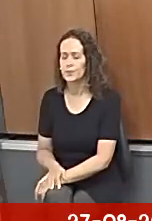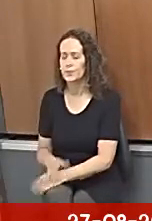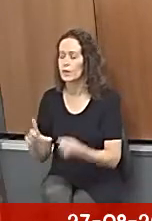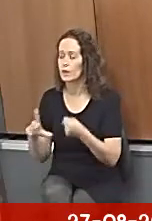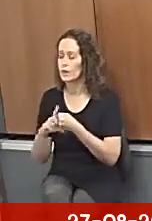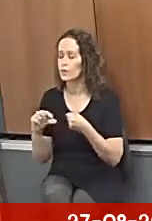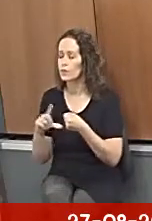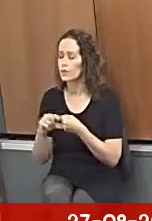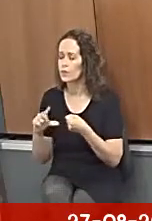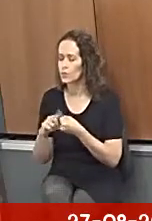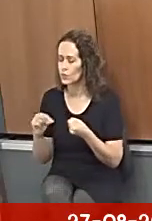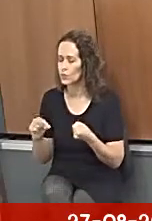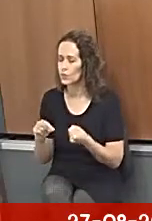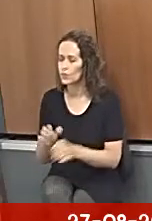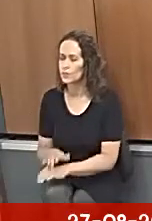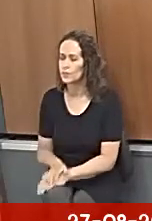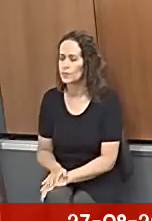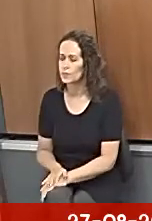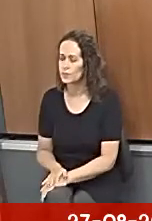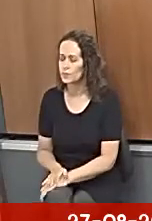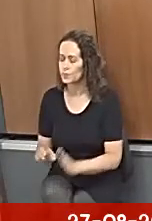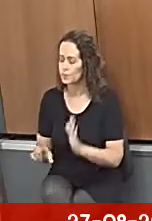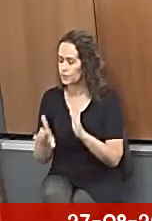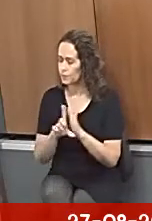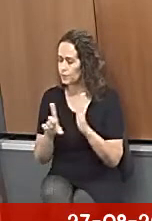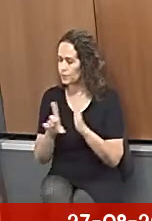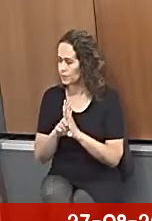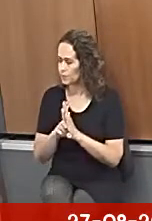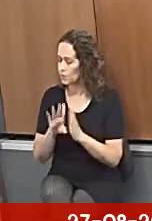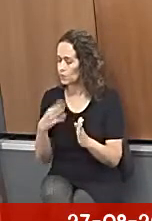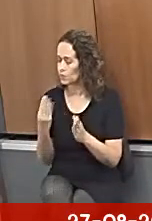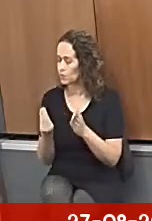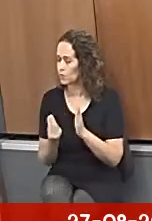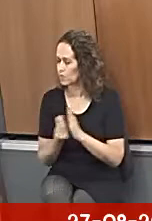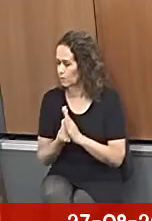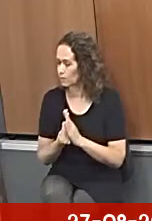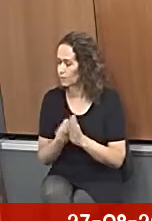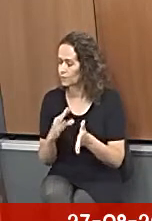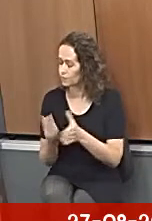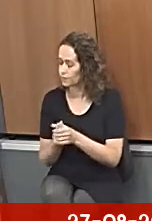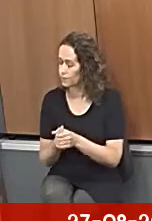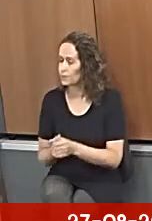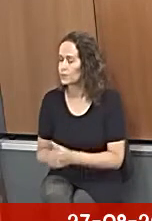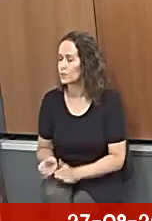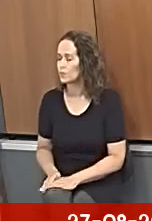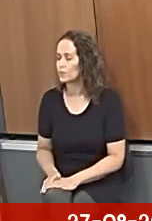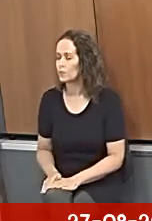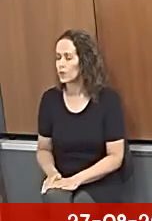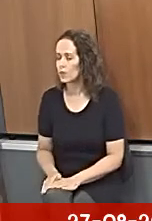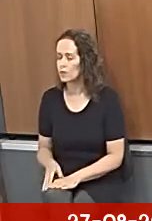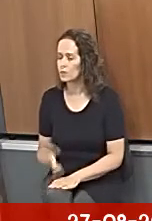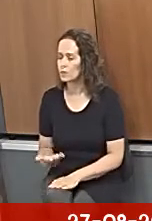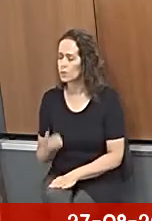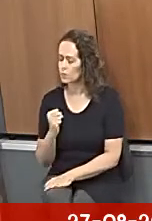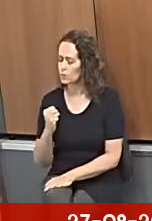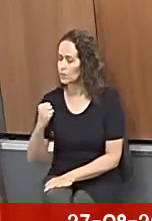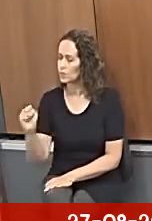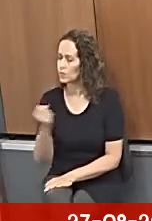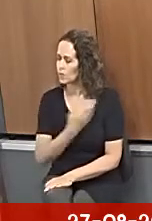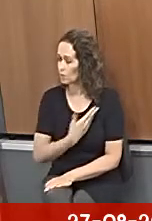inclusão para terceiro a defensoria pública eo ministério público